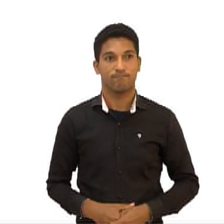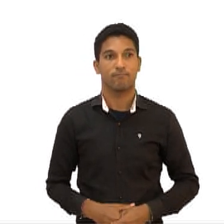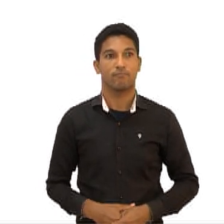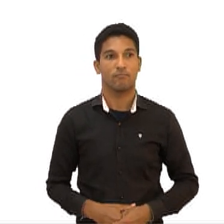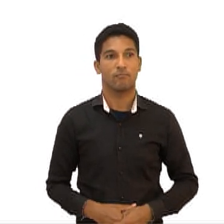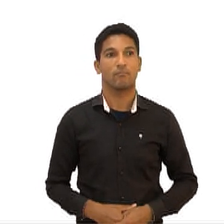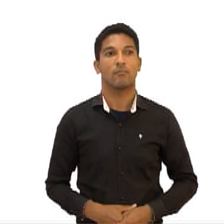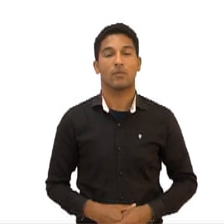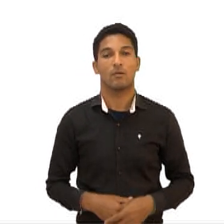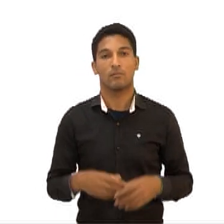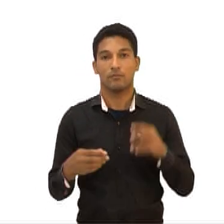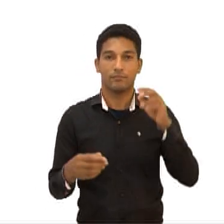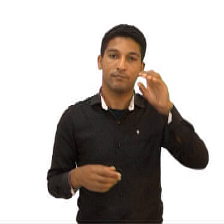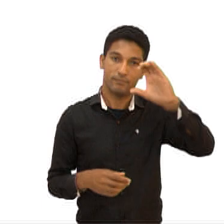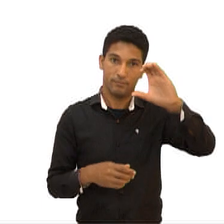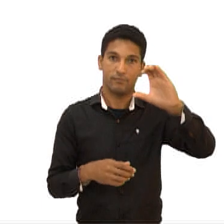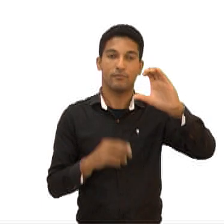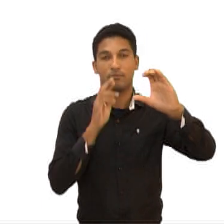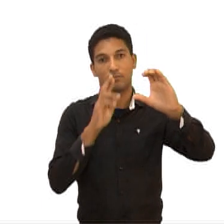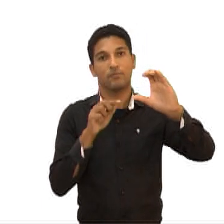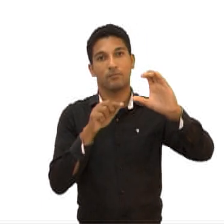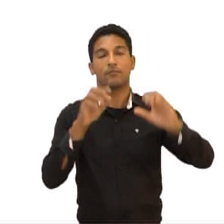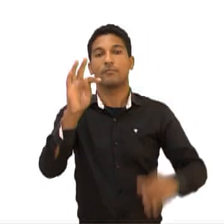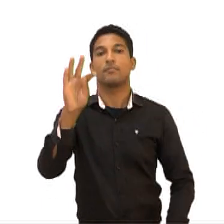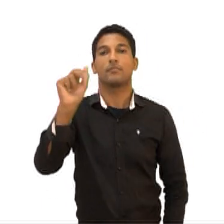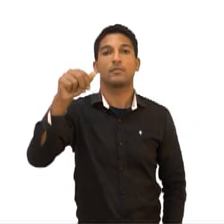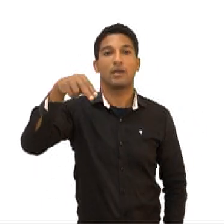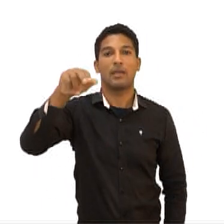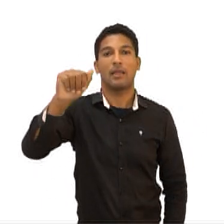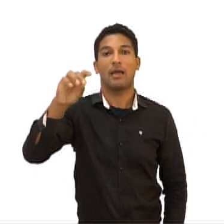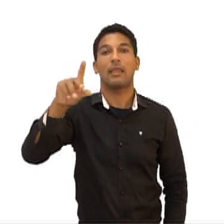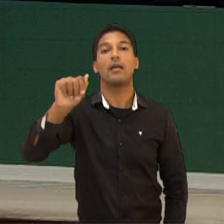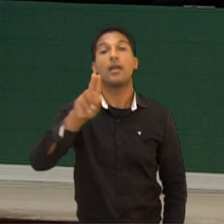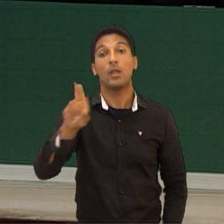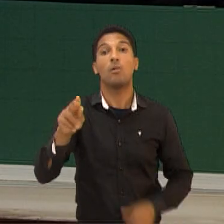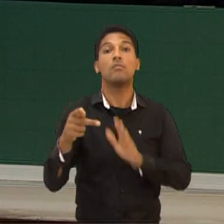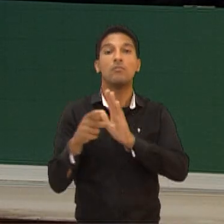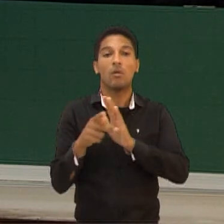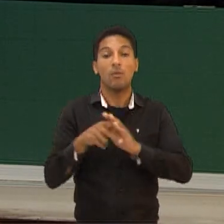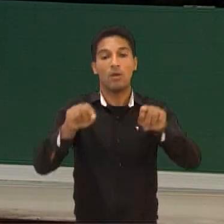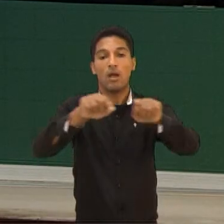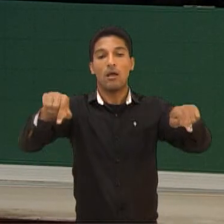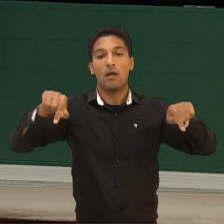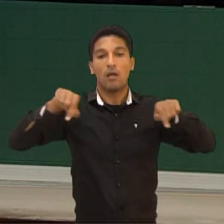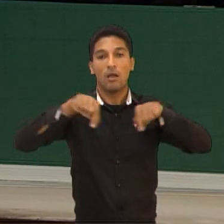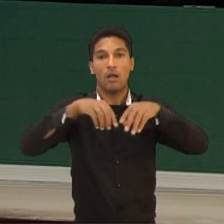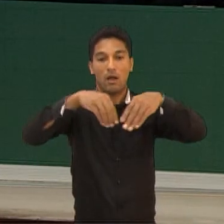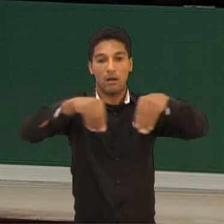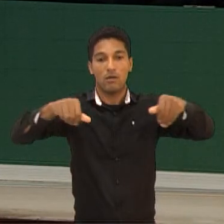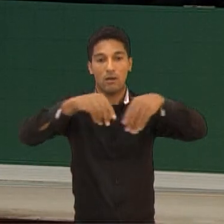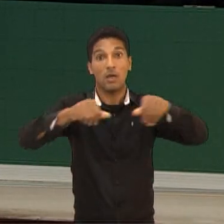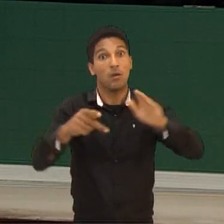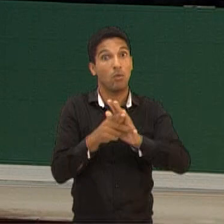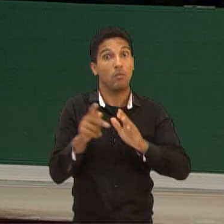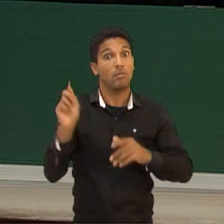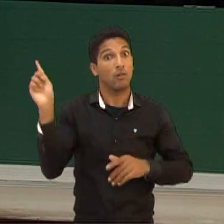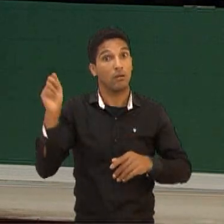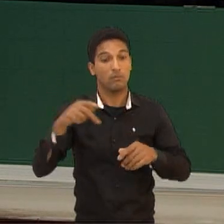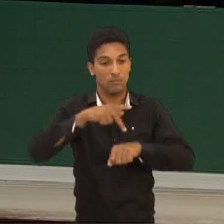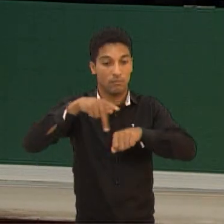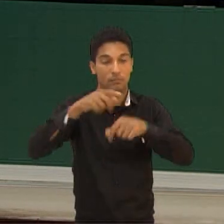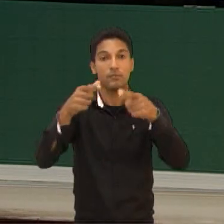eliminar as outras e ficar com a tanada. São os campos de arroz no Japão. A gente vai ver algumas imagens aqui,